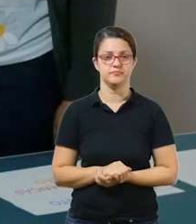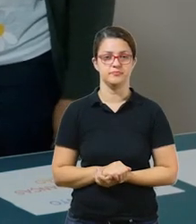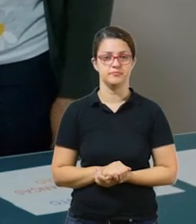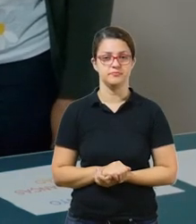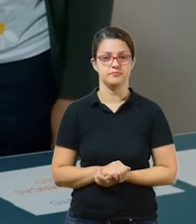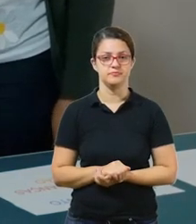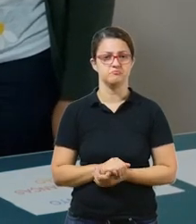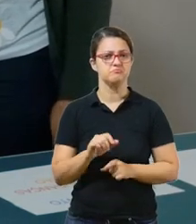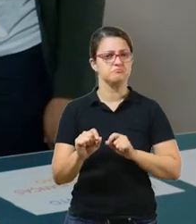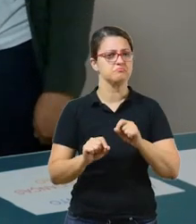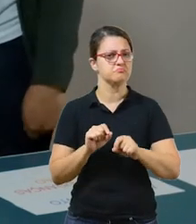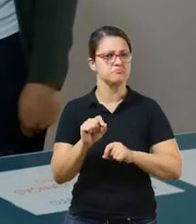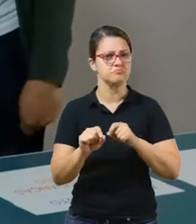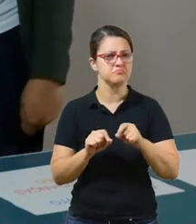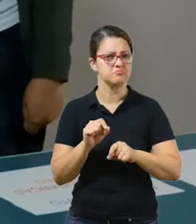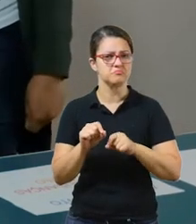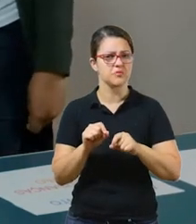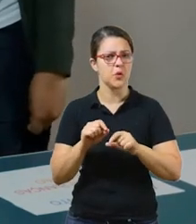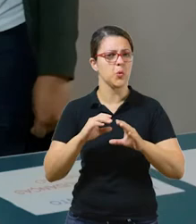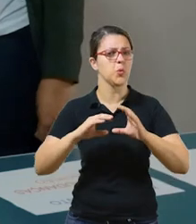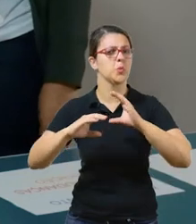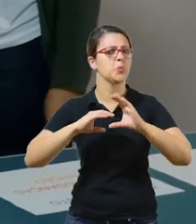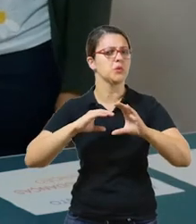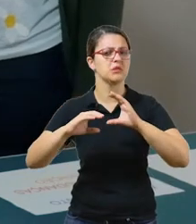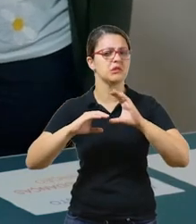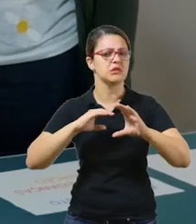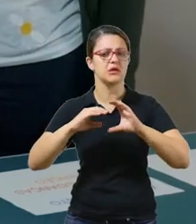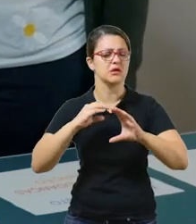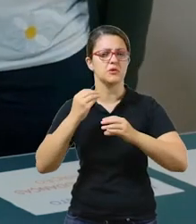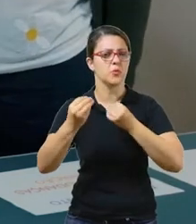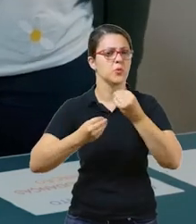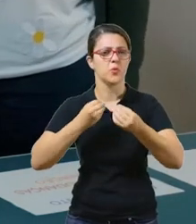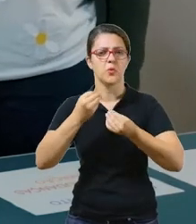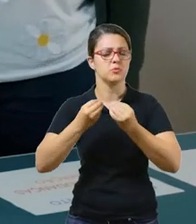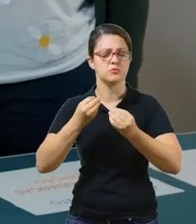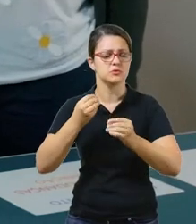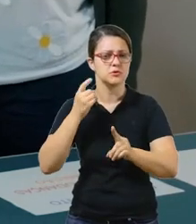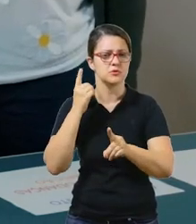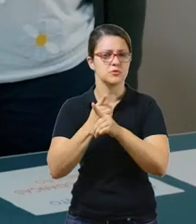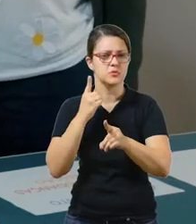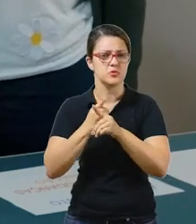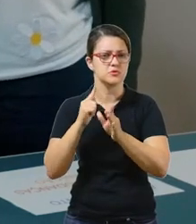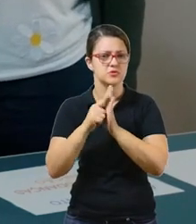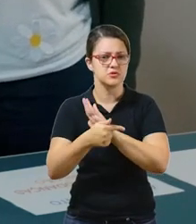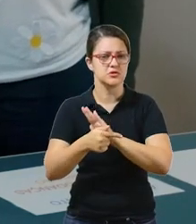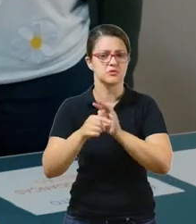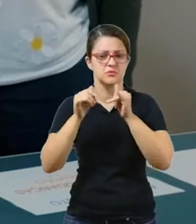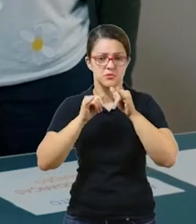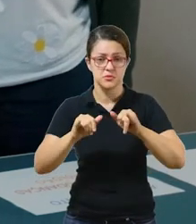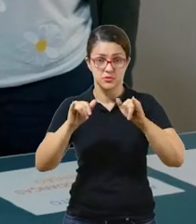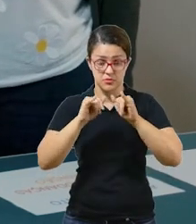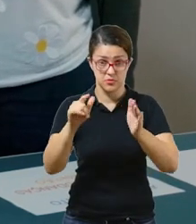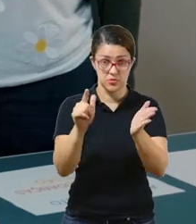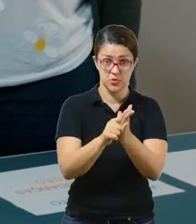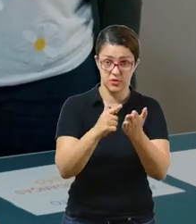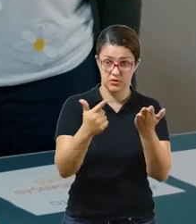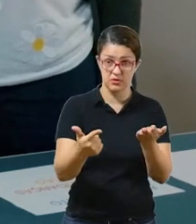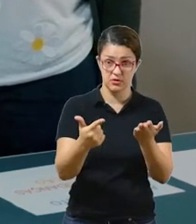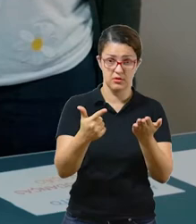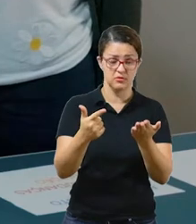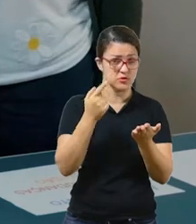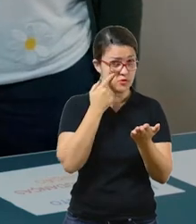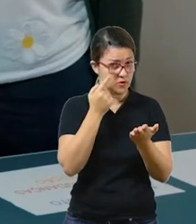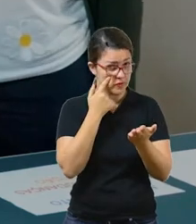São os meios de comunicação onde a gente pode encontrar notícias. Em jornais, vocês já viram esse tipo de jornal em